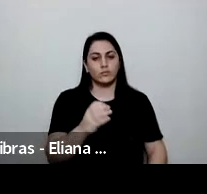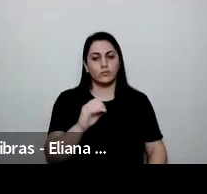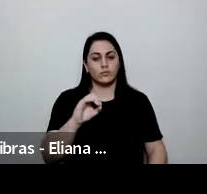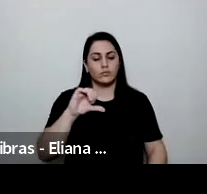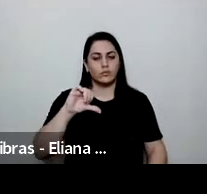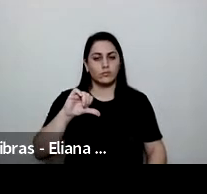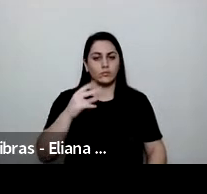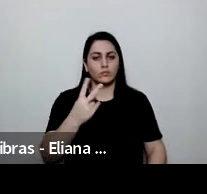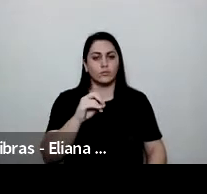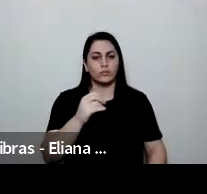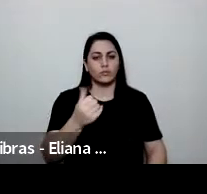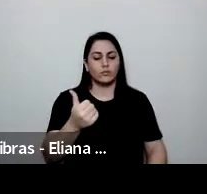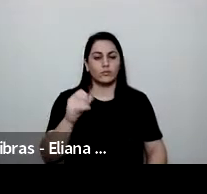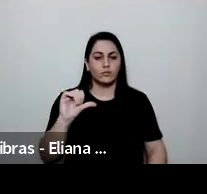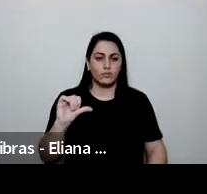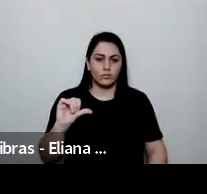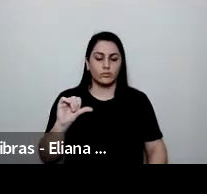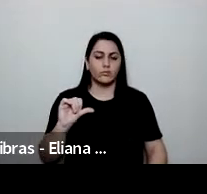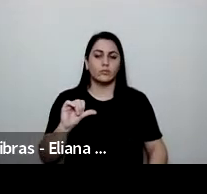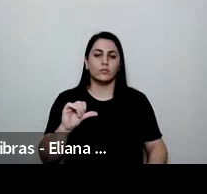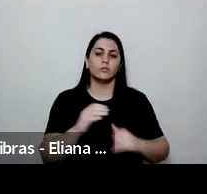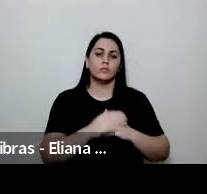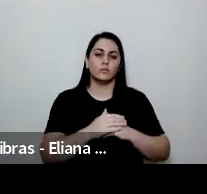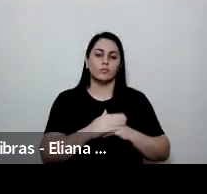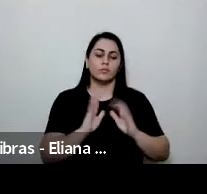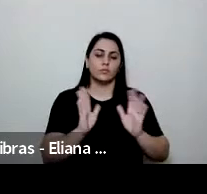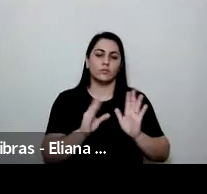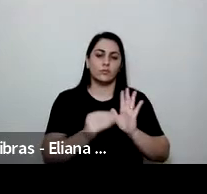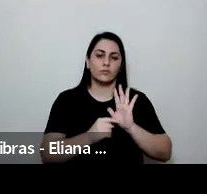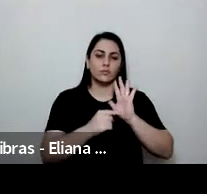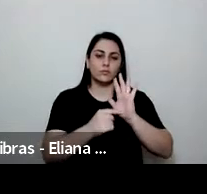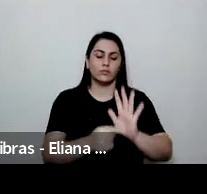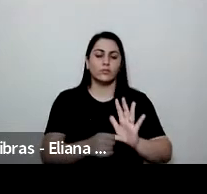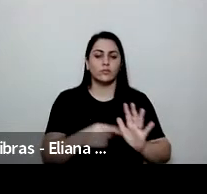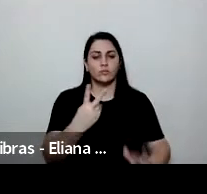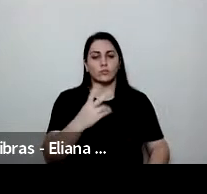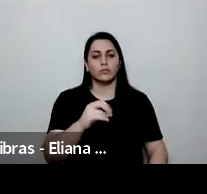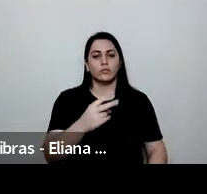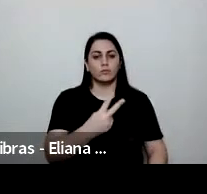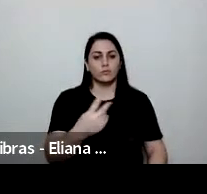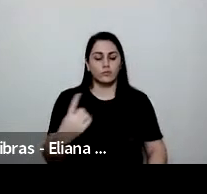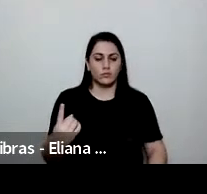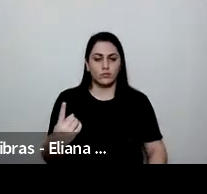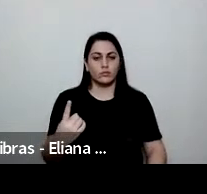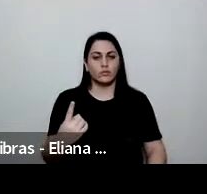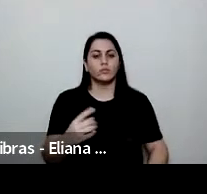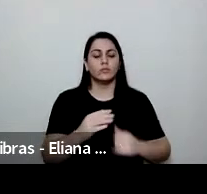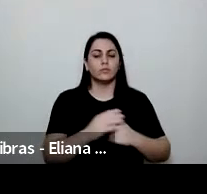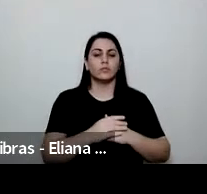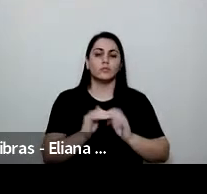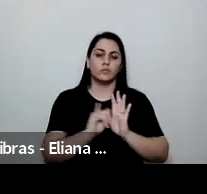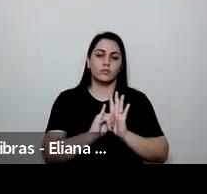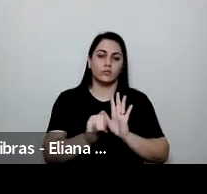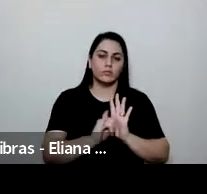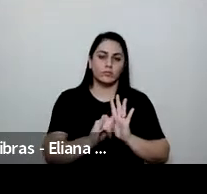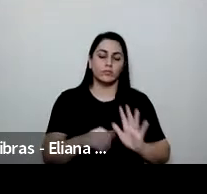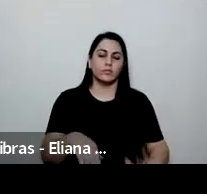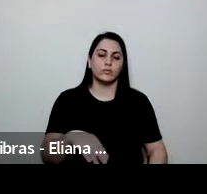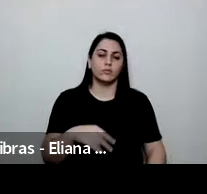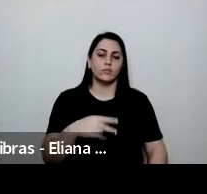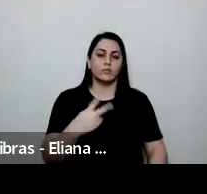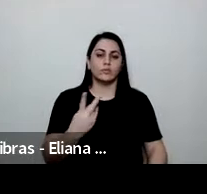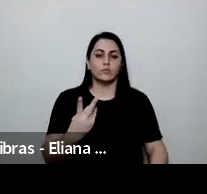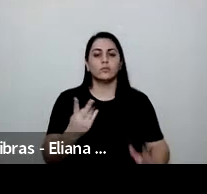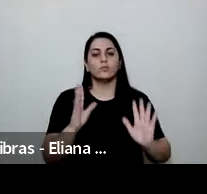com a redação dada pela resolução 23 675 2005 publicado edital nos termos do artigo 34 da